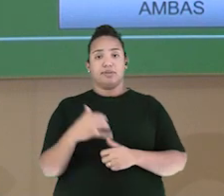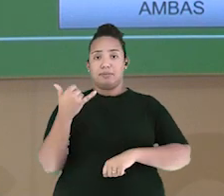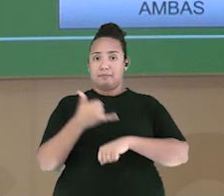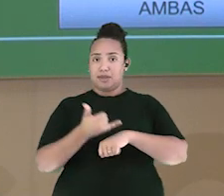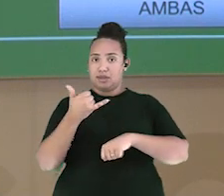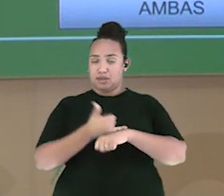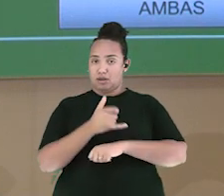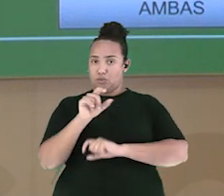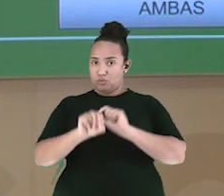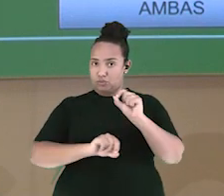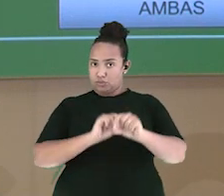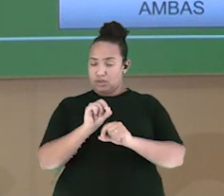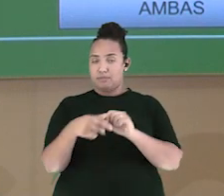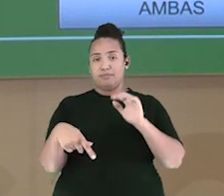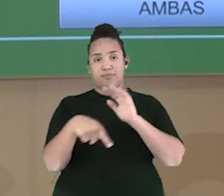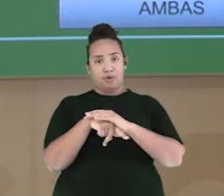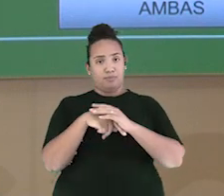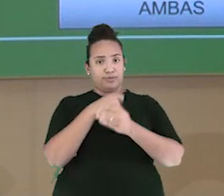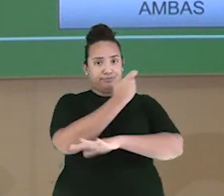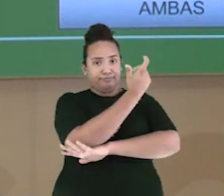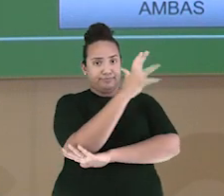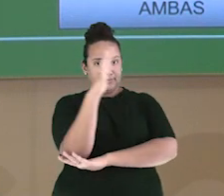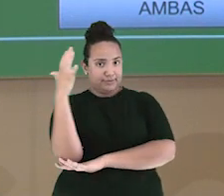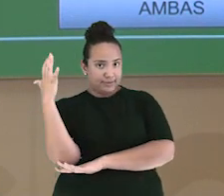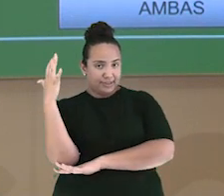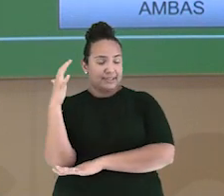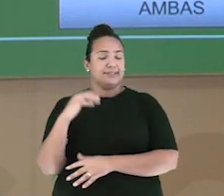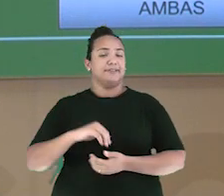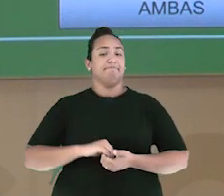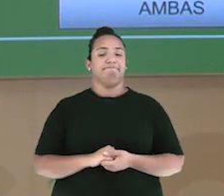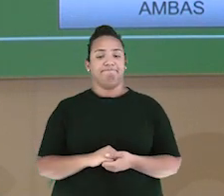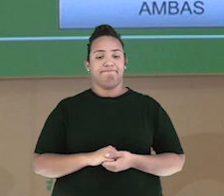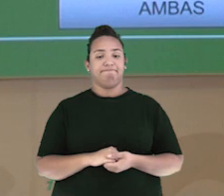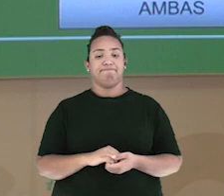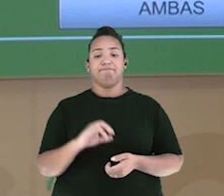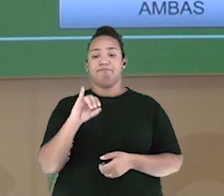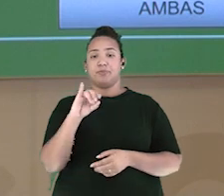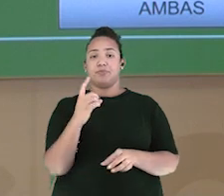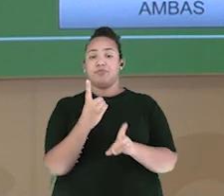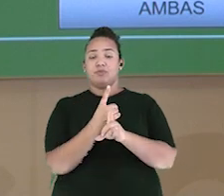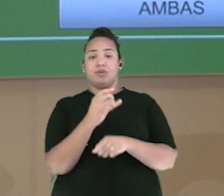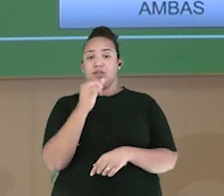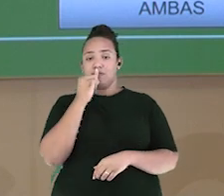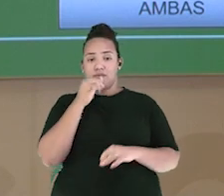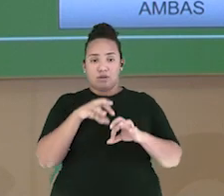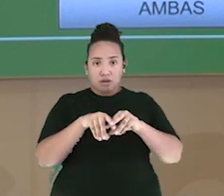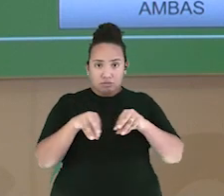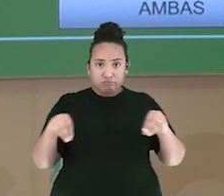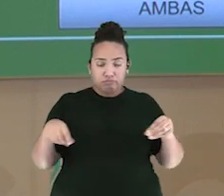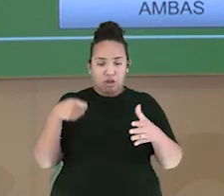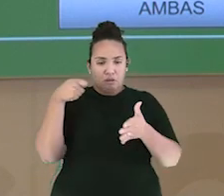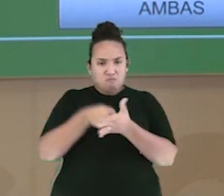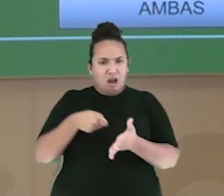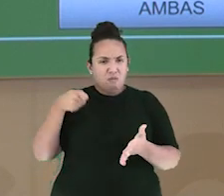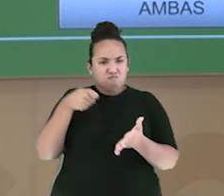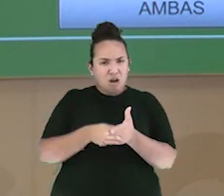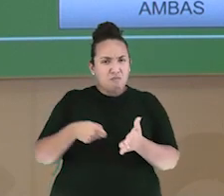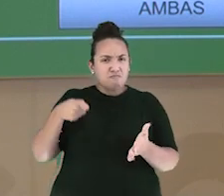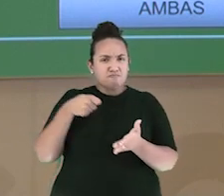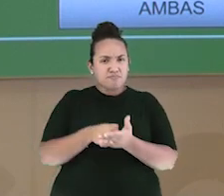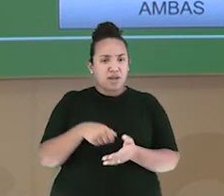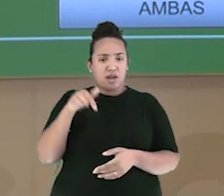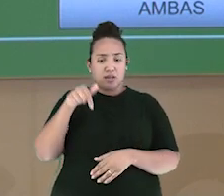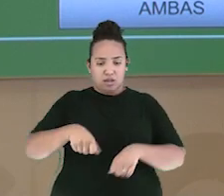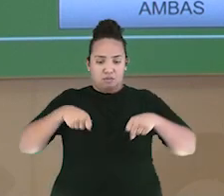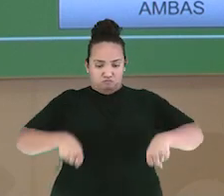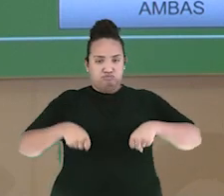metal é um material que aparece na natureza e tem dureza elevada. Caso ele encontre um solo com alta resistência, a